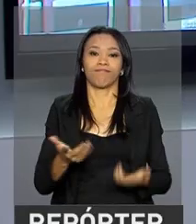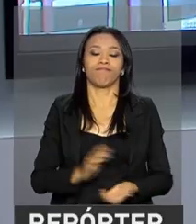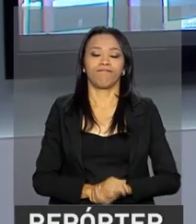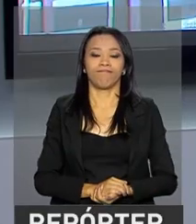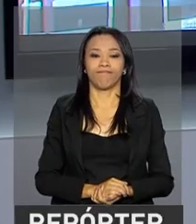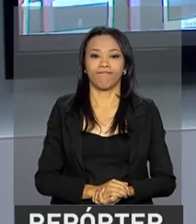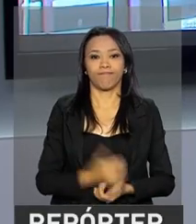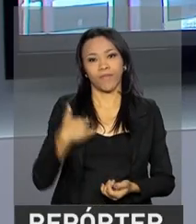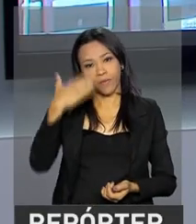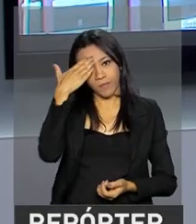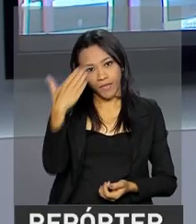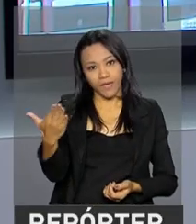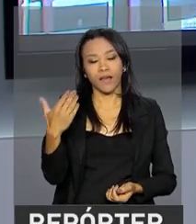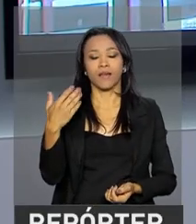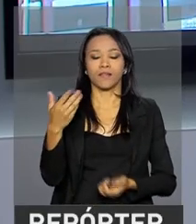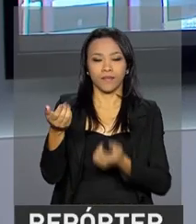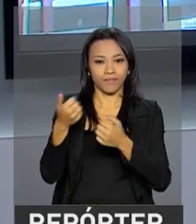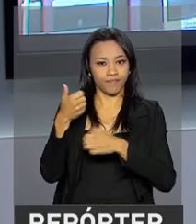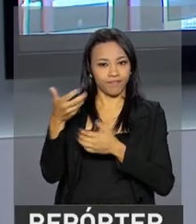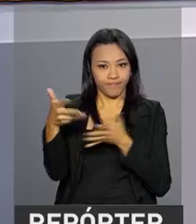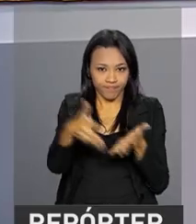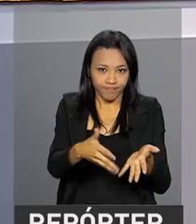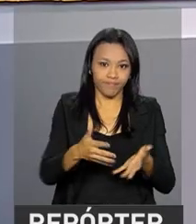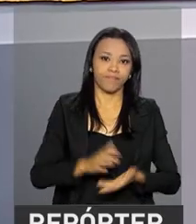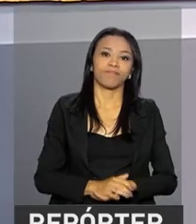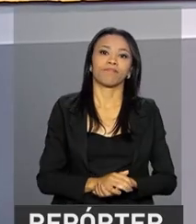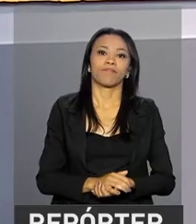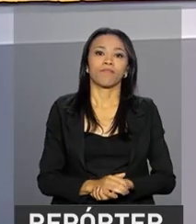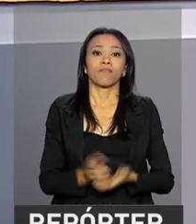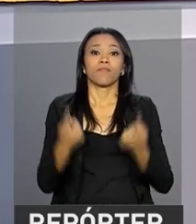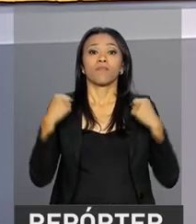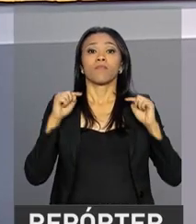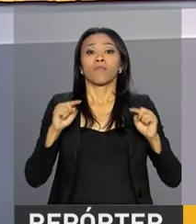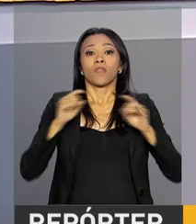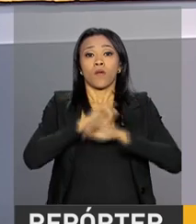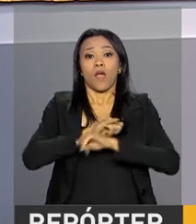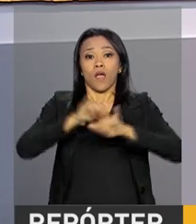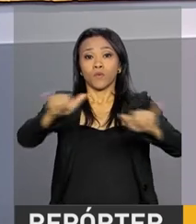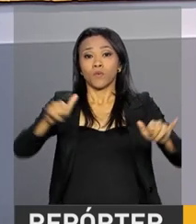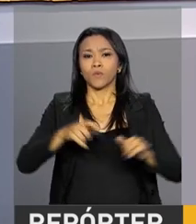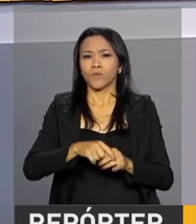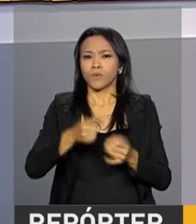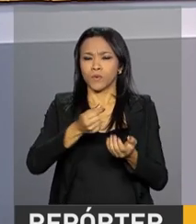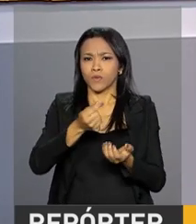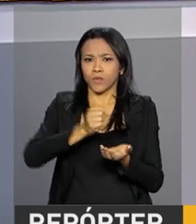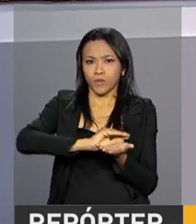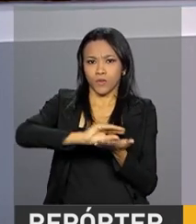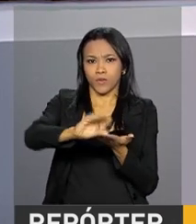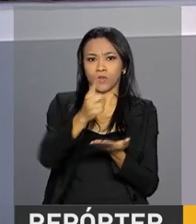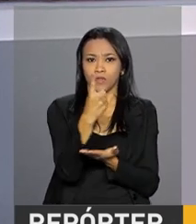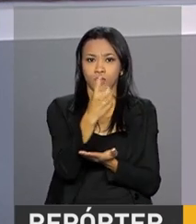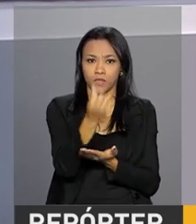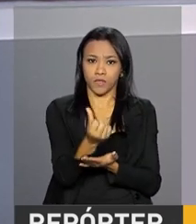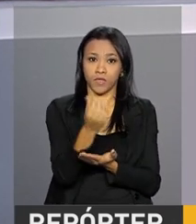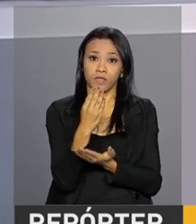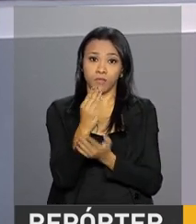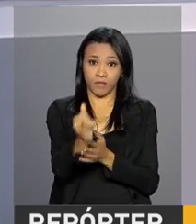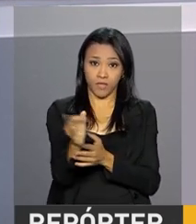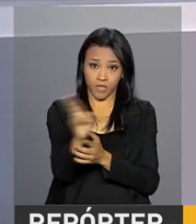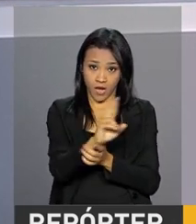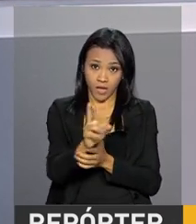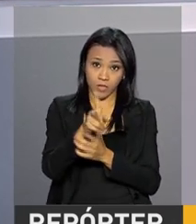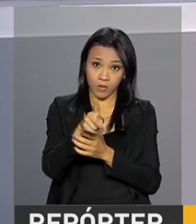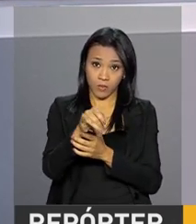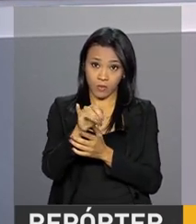muito obrigada mara pela sua participação o anúncio da liberação de 16 bilhões de reais do pis/pasep